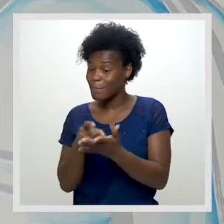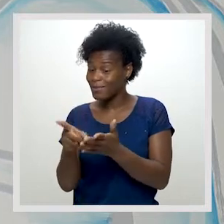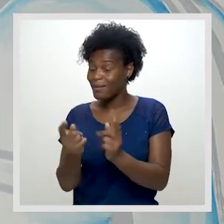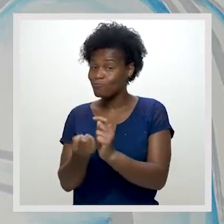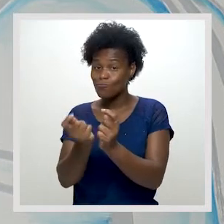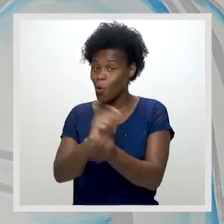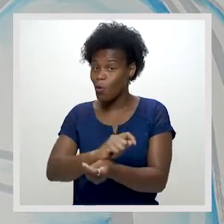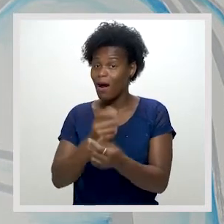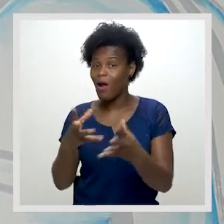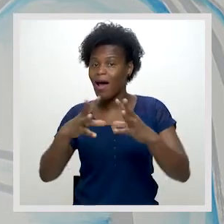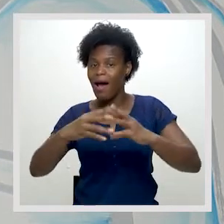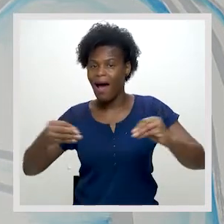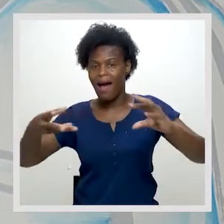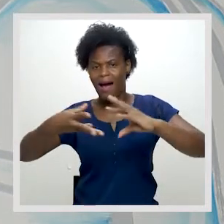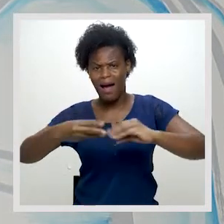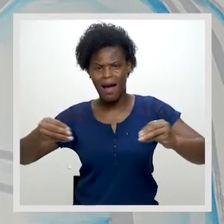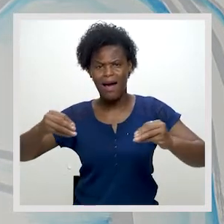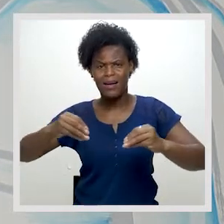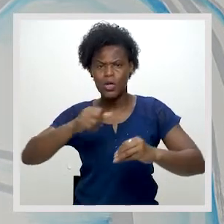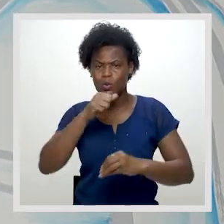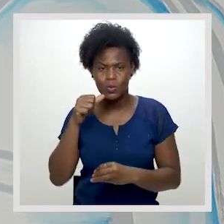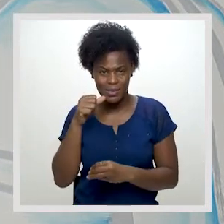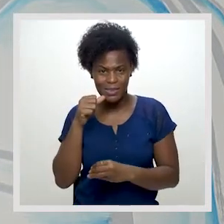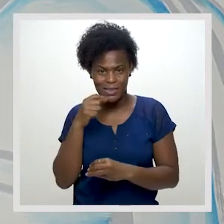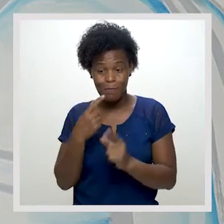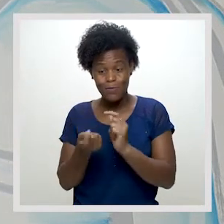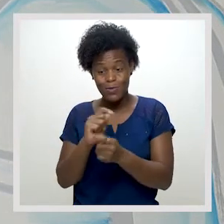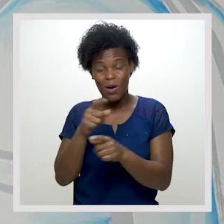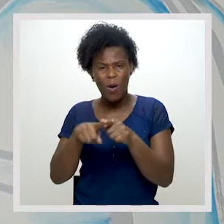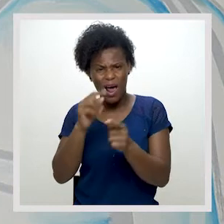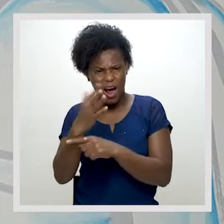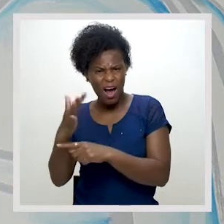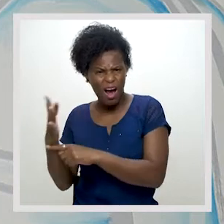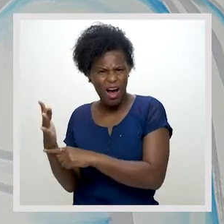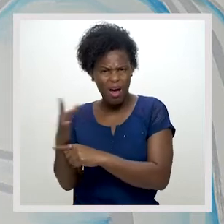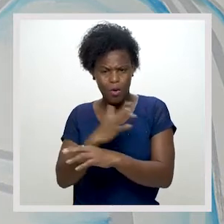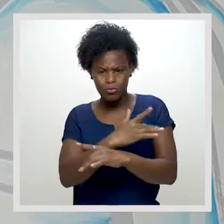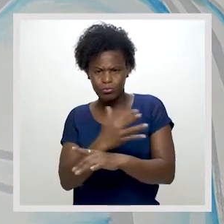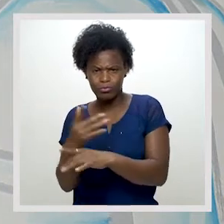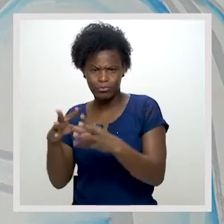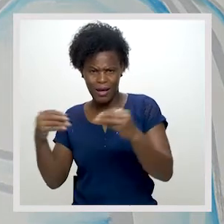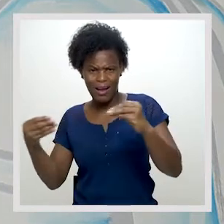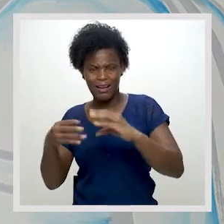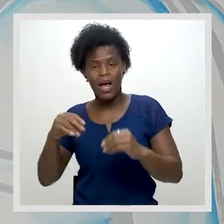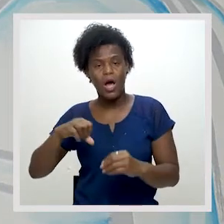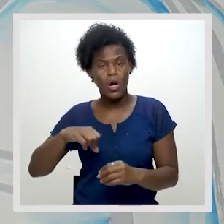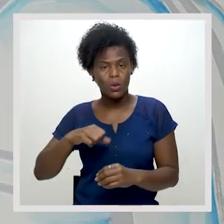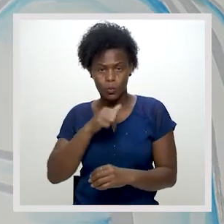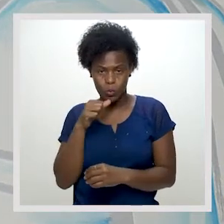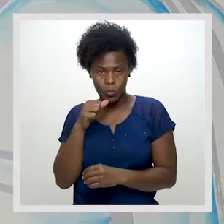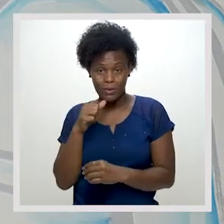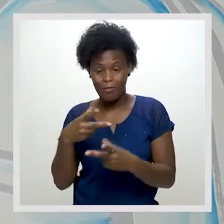quê? Algas azuis. O quê? Essas algas azuis libertavam oxigênio